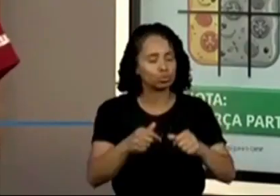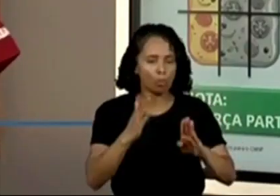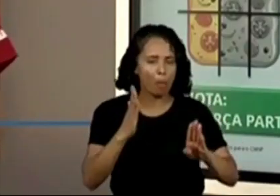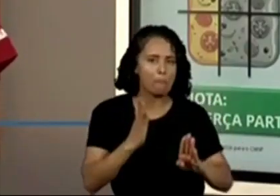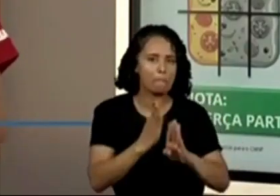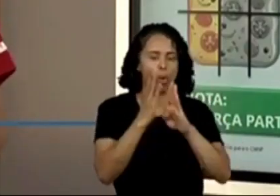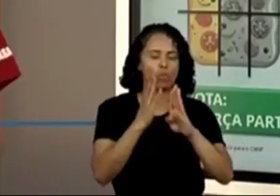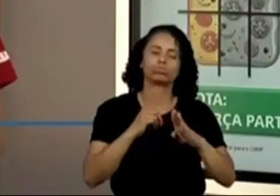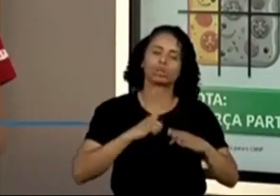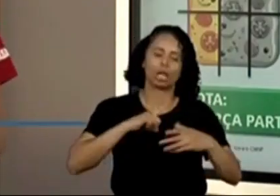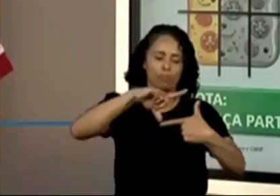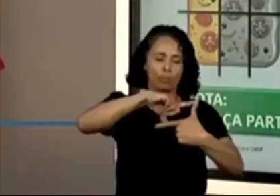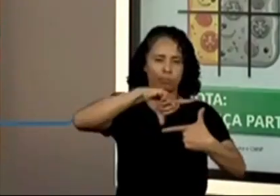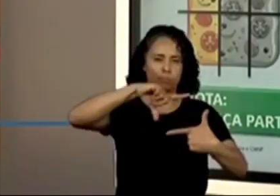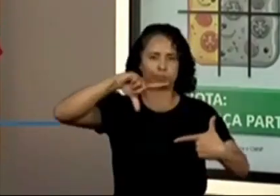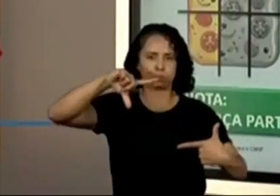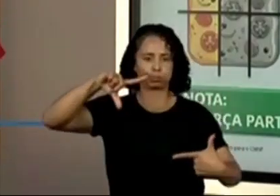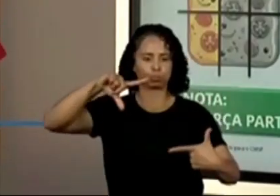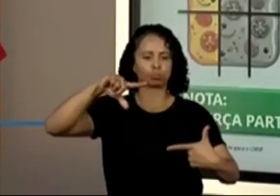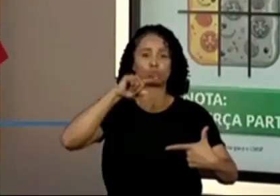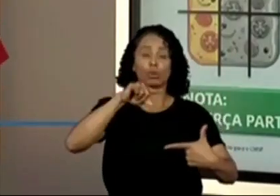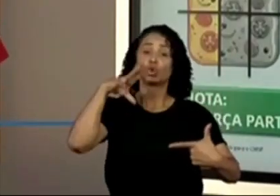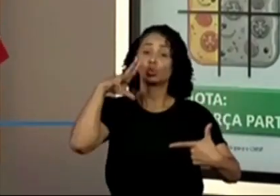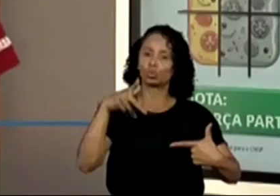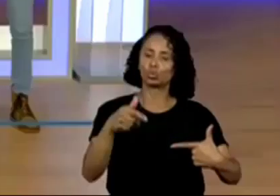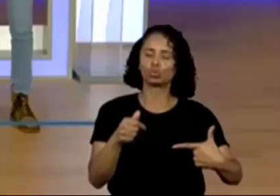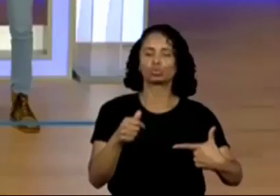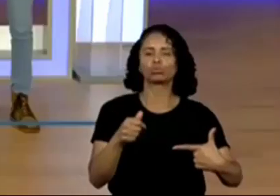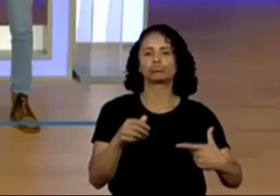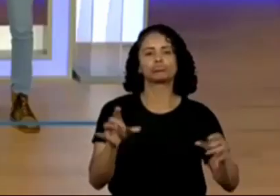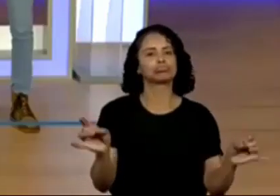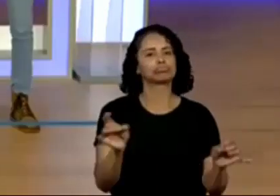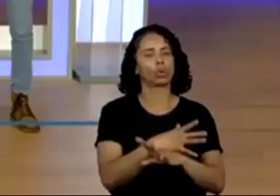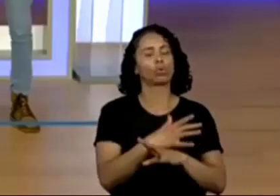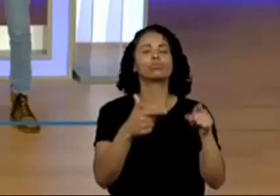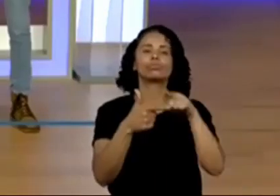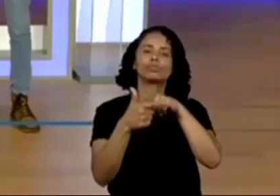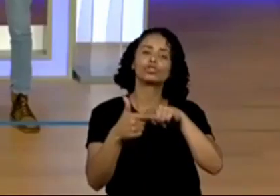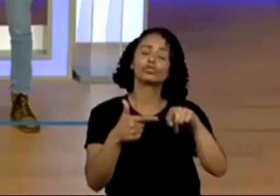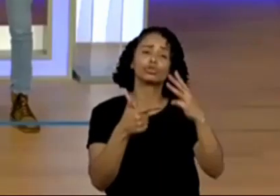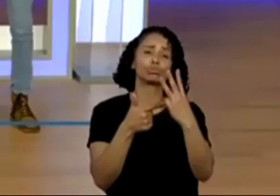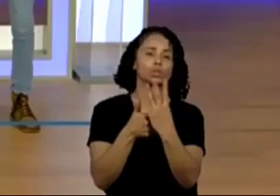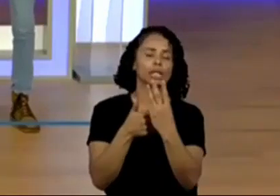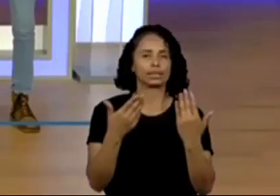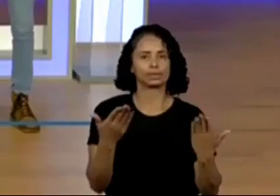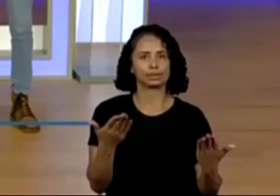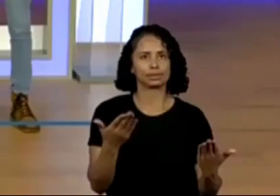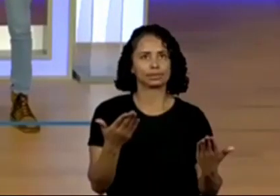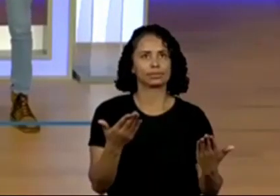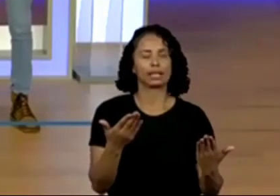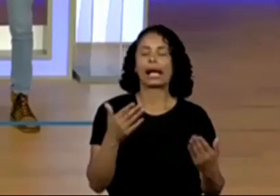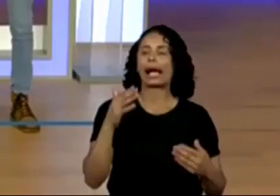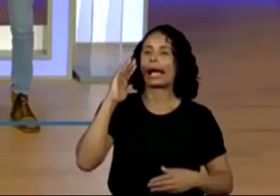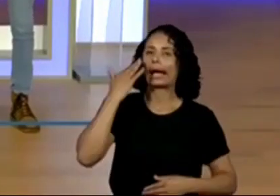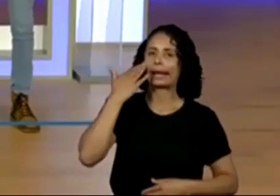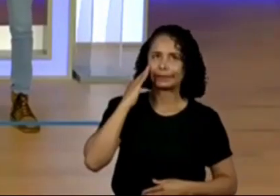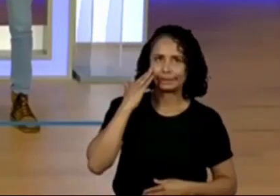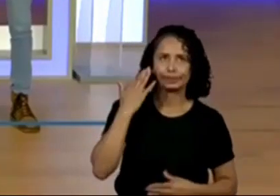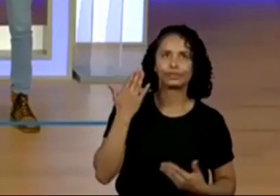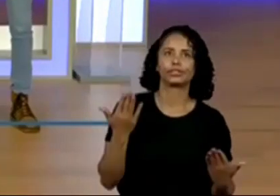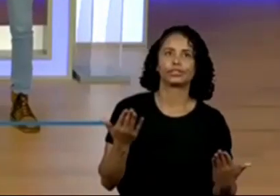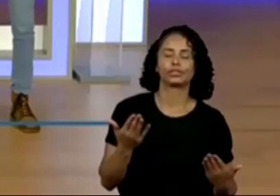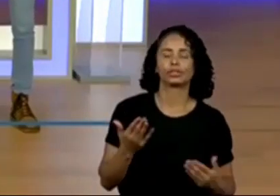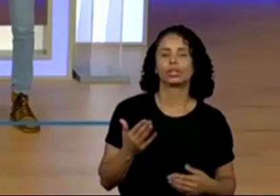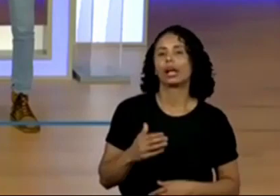quer a terça parte, é só dividir por 3, né, Joelson? Então, entender a situação, entender o inteiro, entender o enunciado,